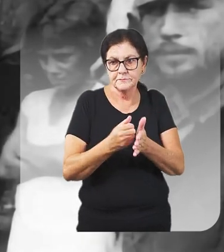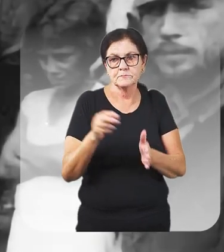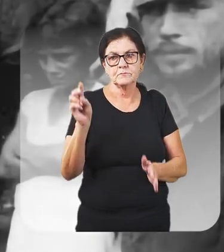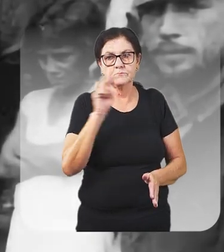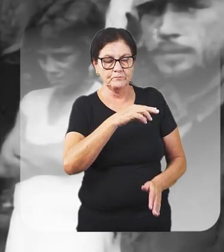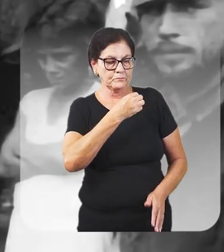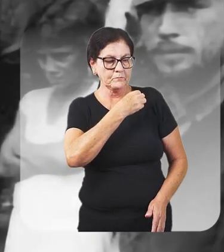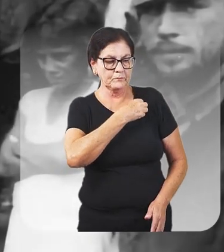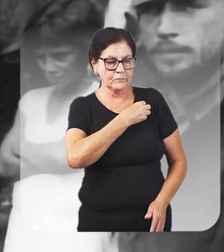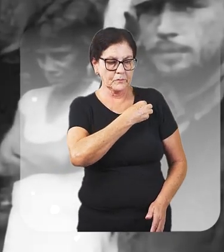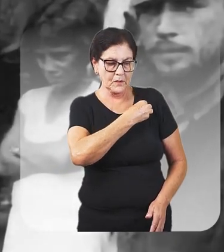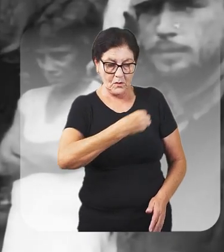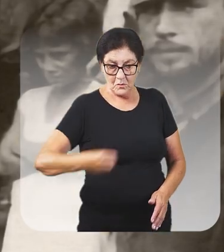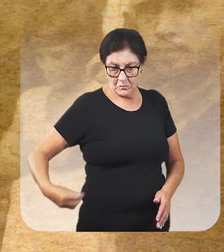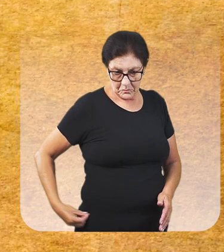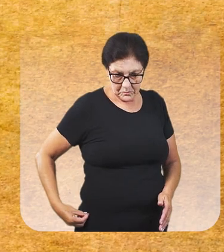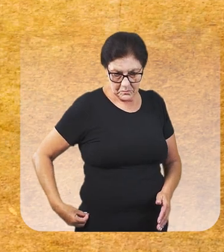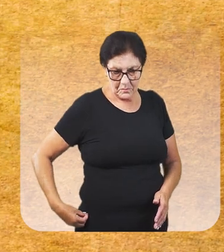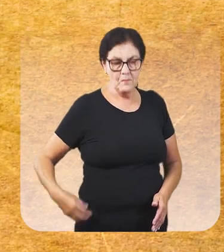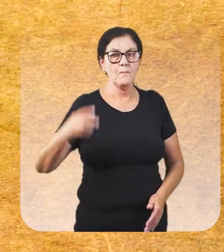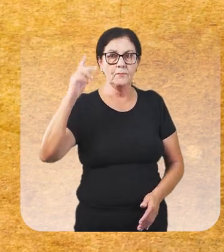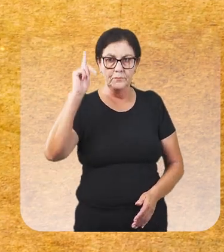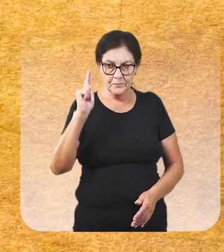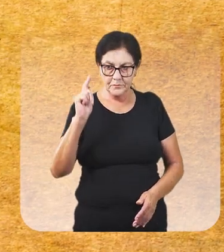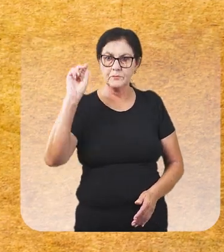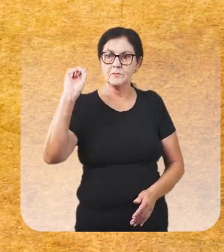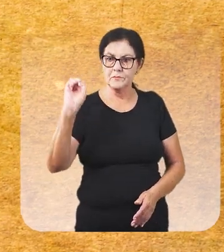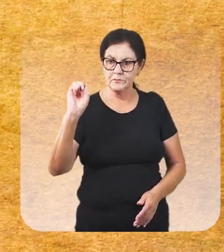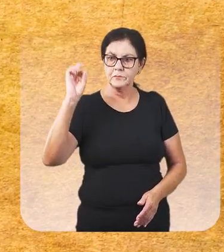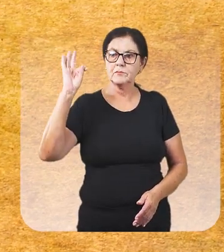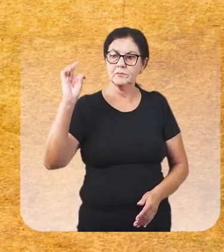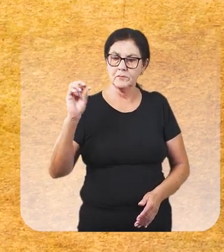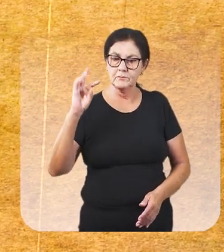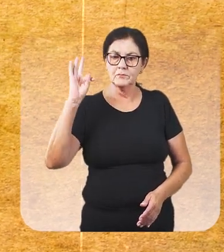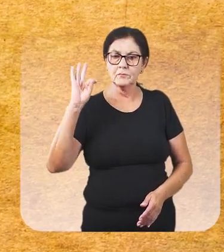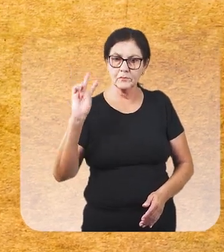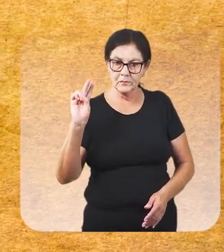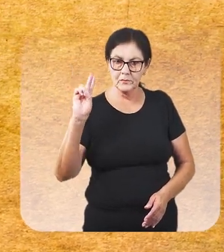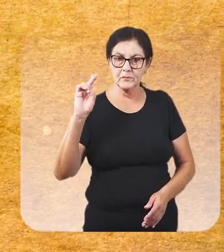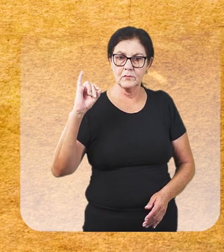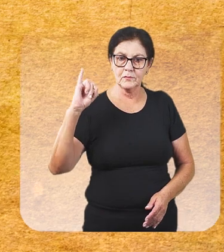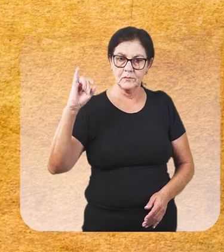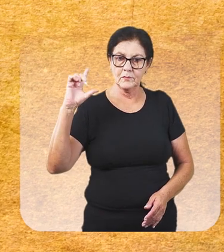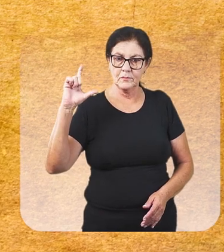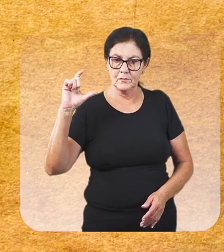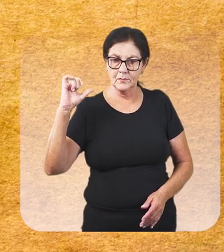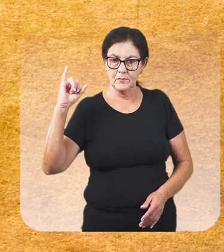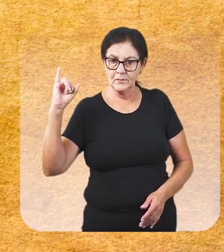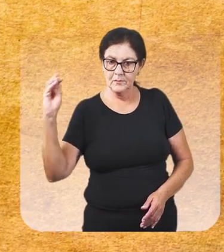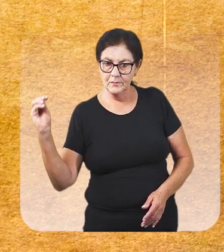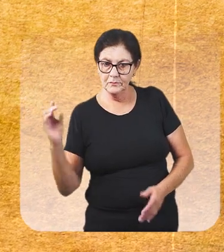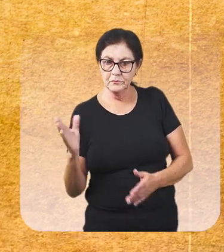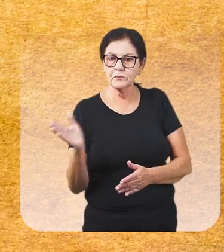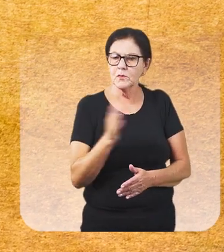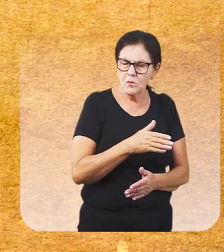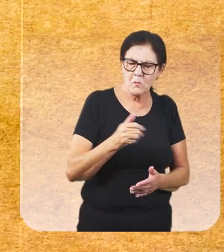trouxe Getúlio Vargas ao poder. Newton Cisenando Prado pode ter caído no campo de batalha, mas sua